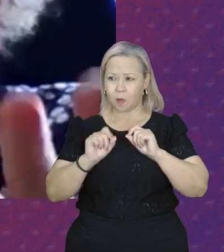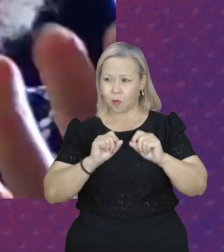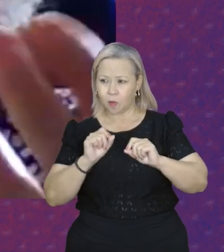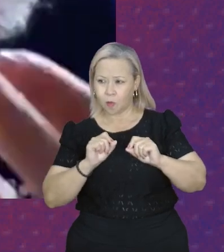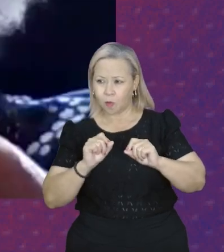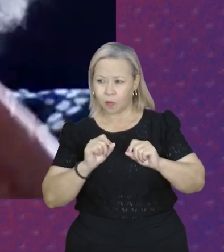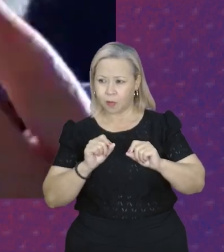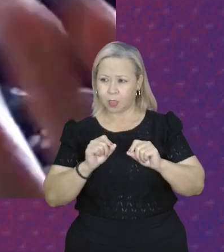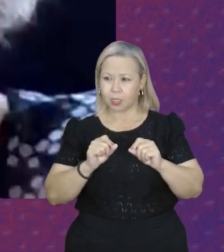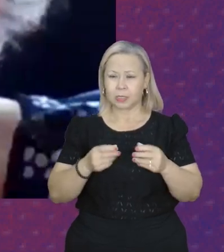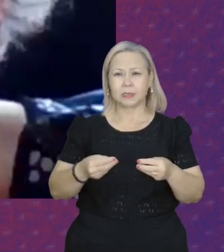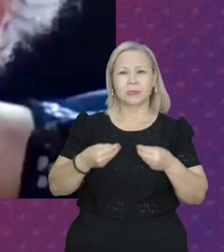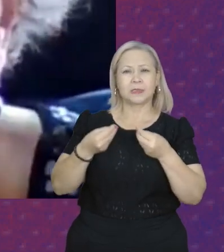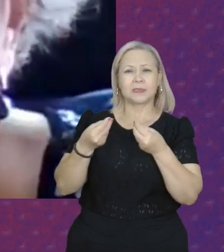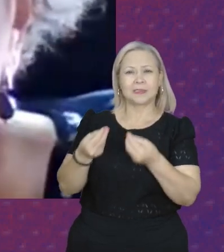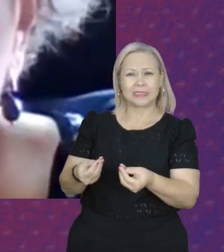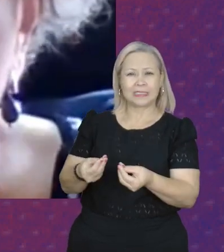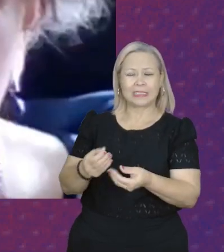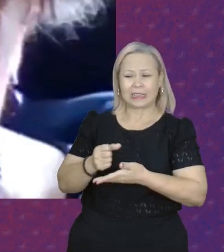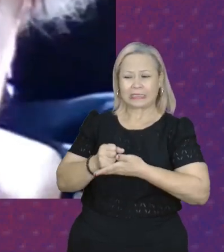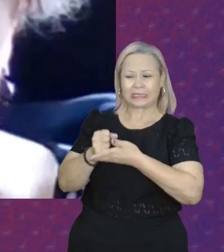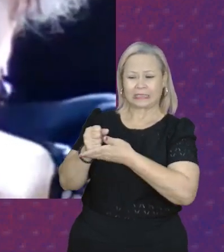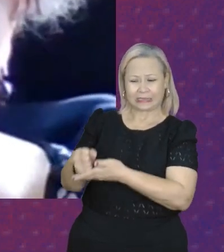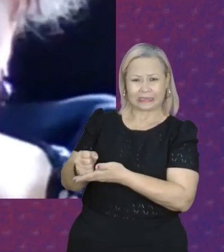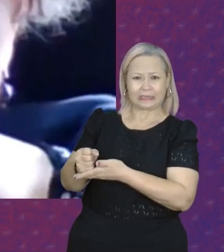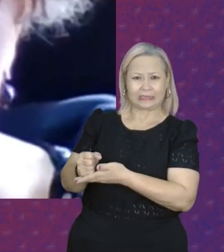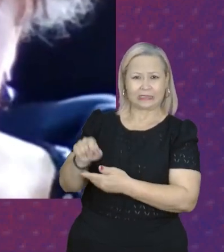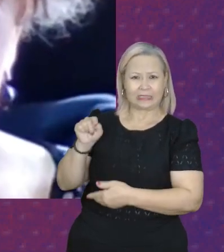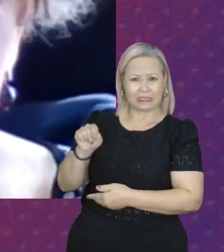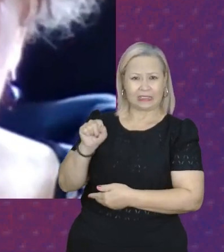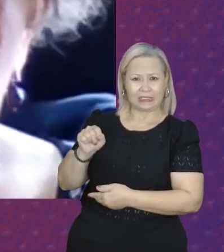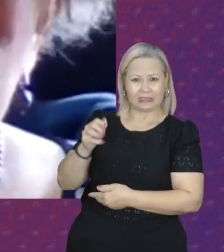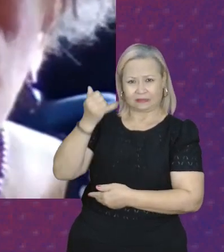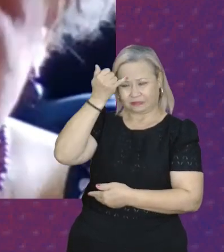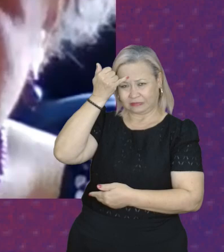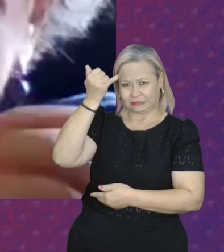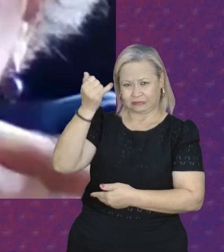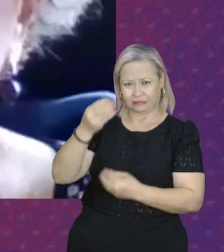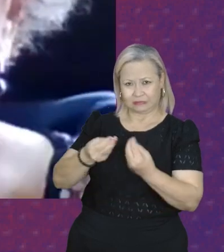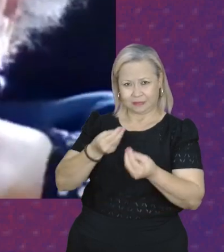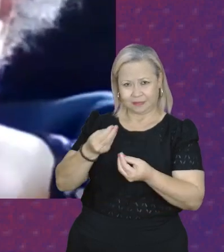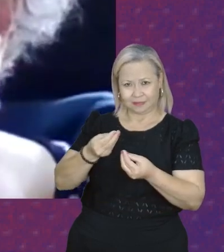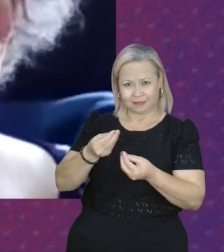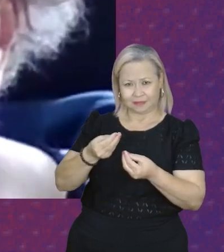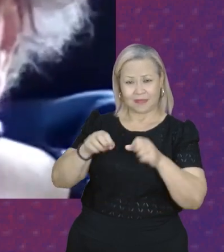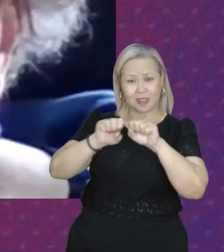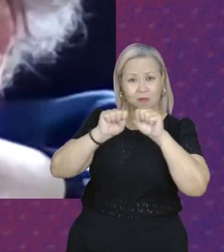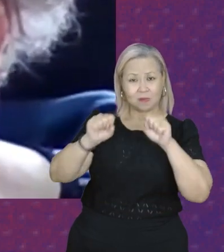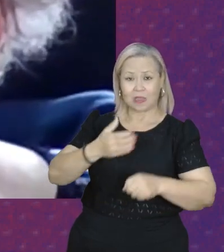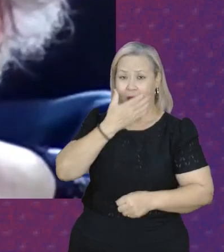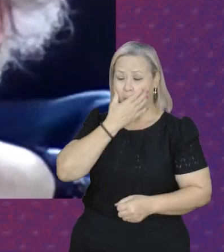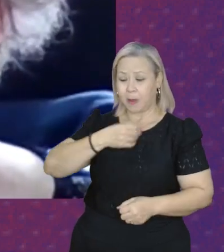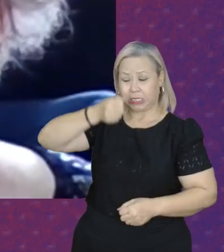constrói, o que dá substrato a essa violência? É o sistema patriarcal,